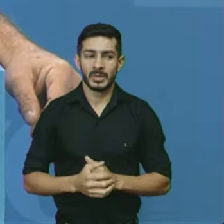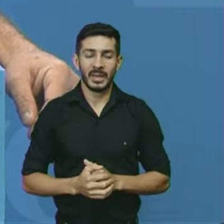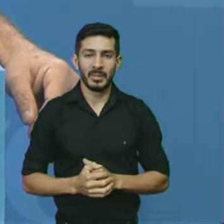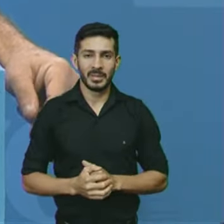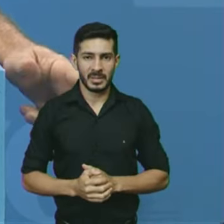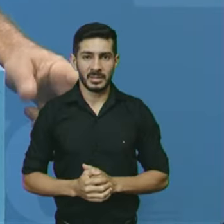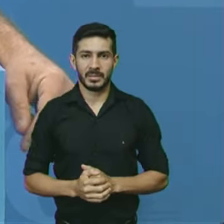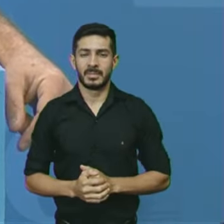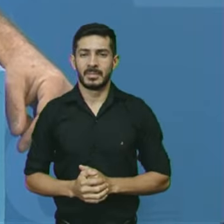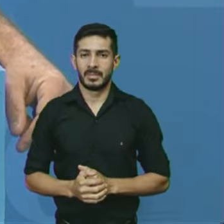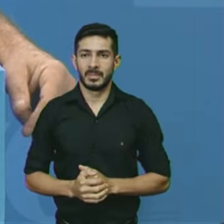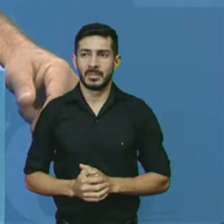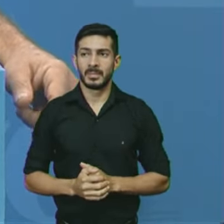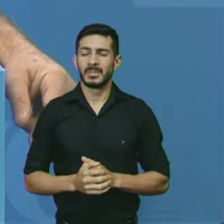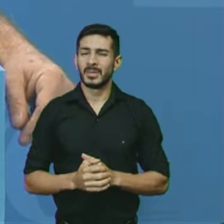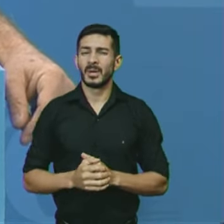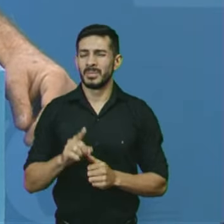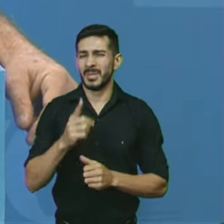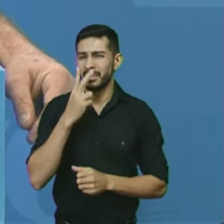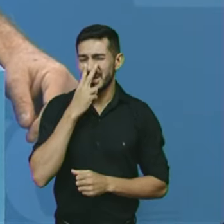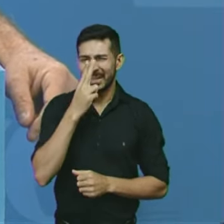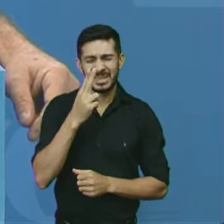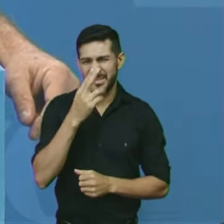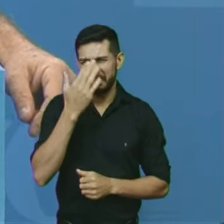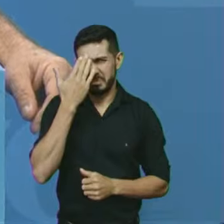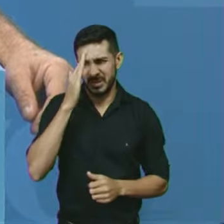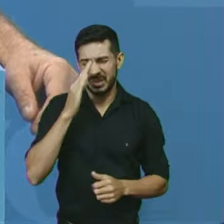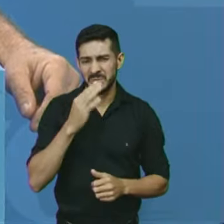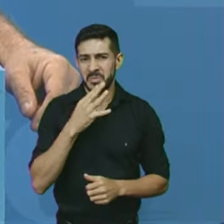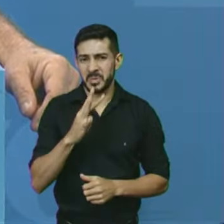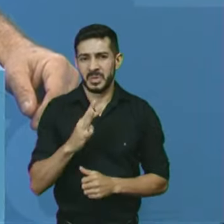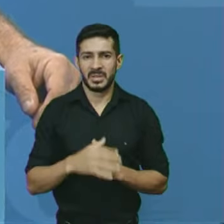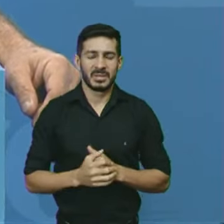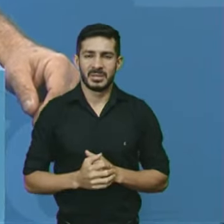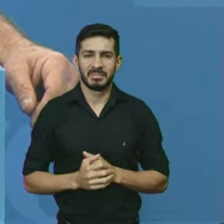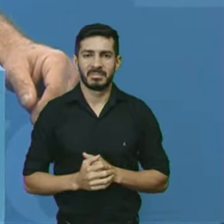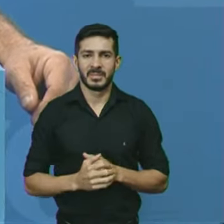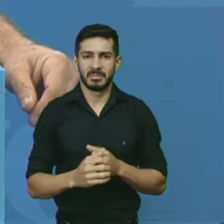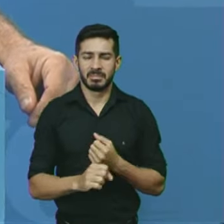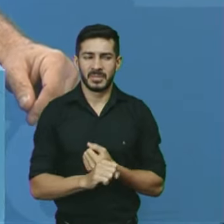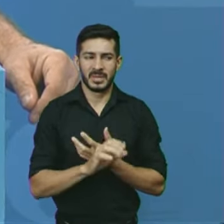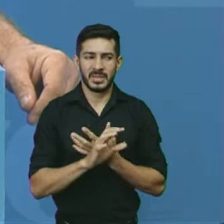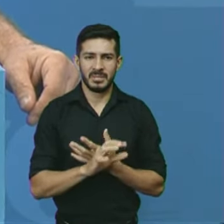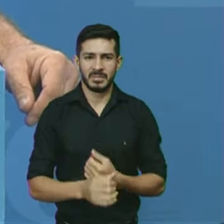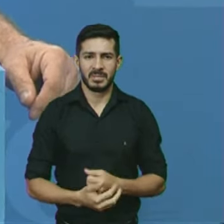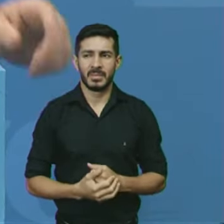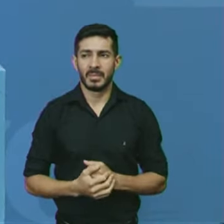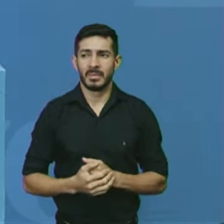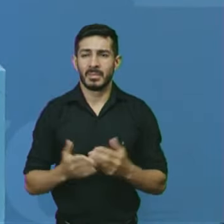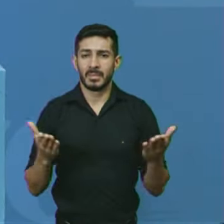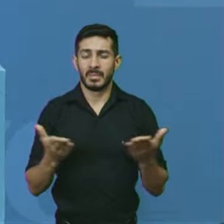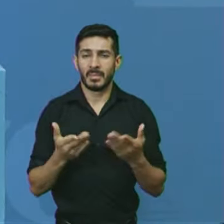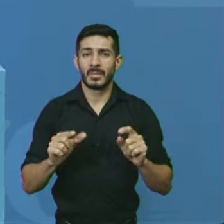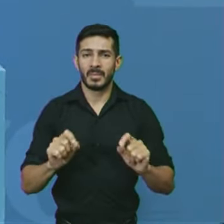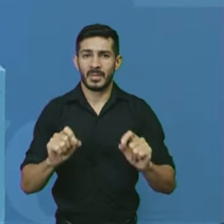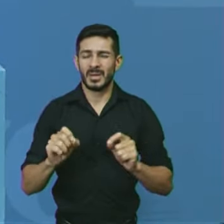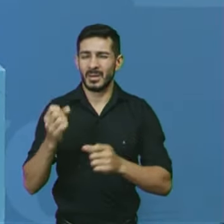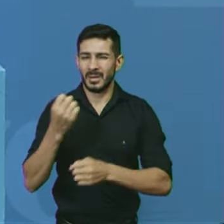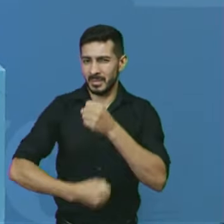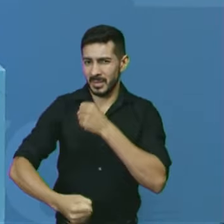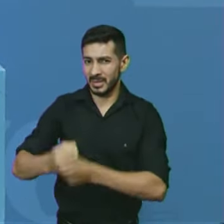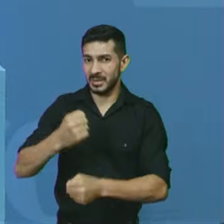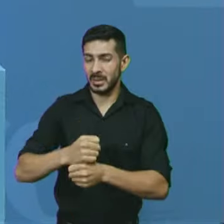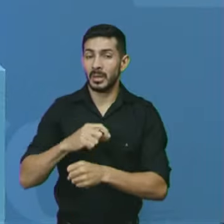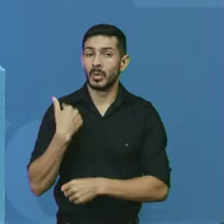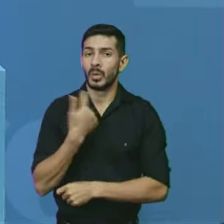eusebe mesmo né mas tá equivocado quem se alguém zelou a fila no município de eus na saúde fui eu que só o ano passado nós